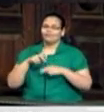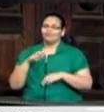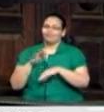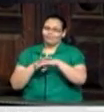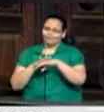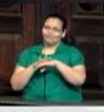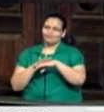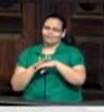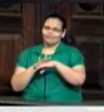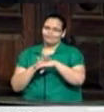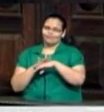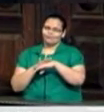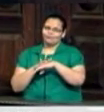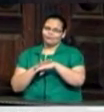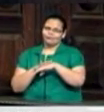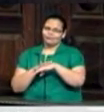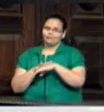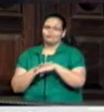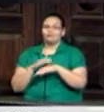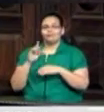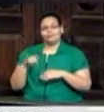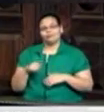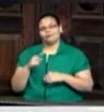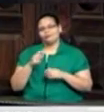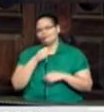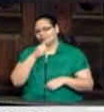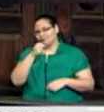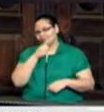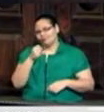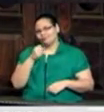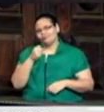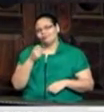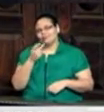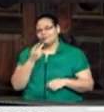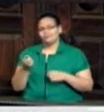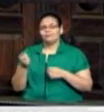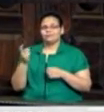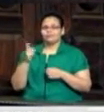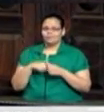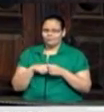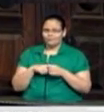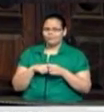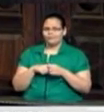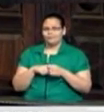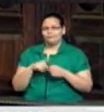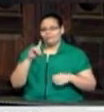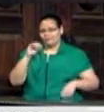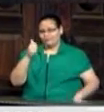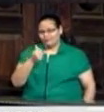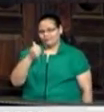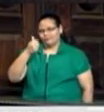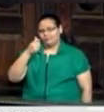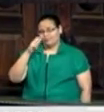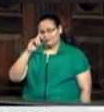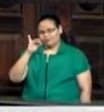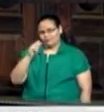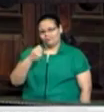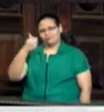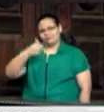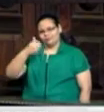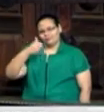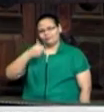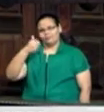de doença. Diz a grande mídia que retorna dia 1º. O governador